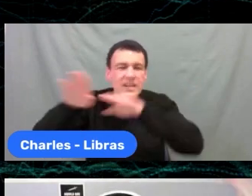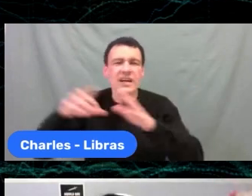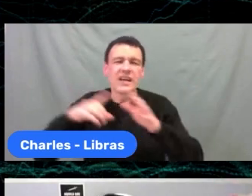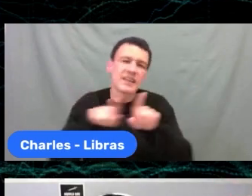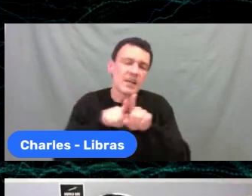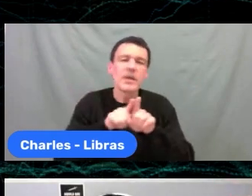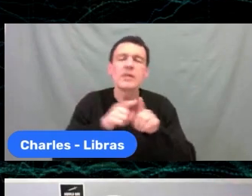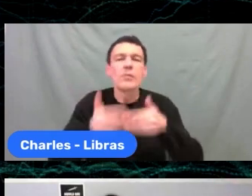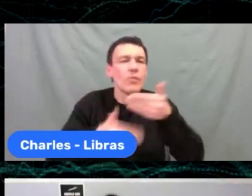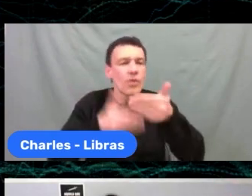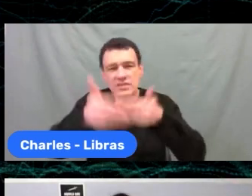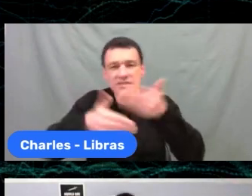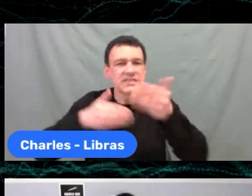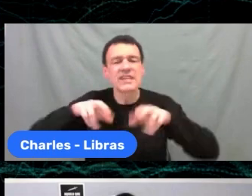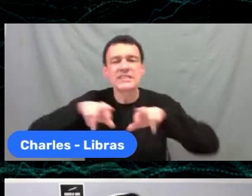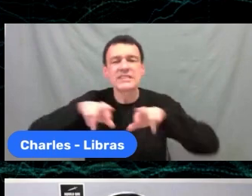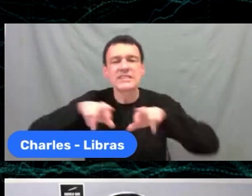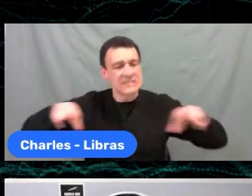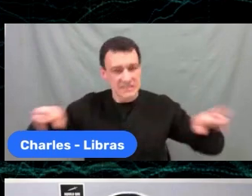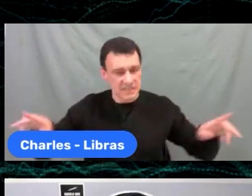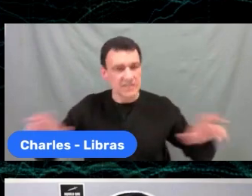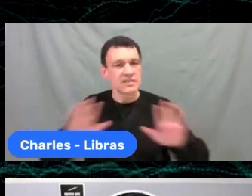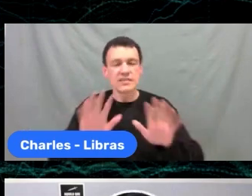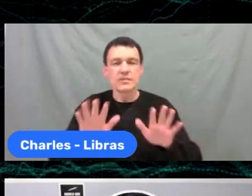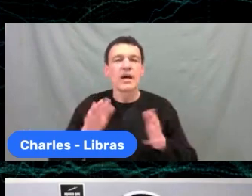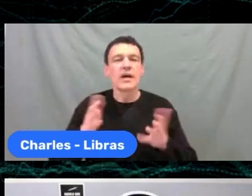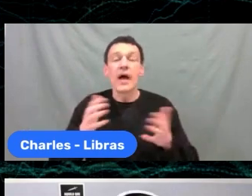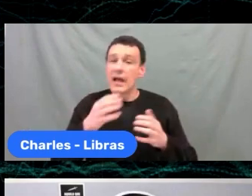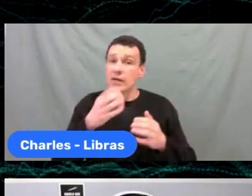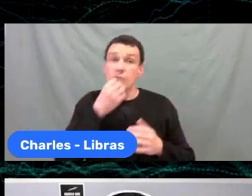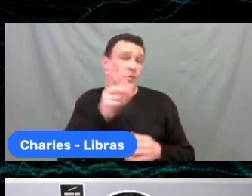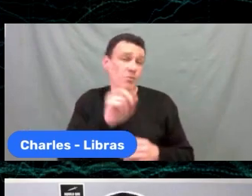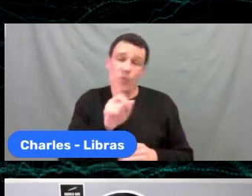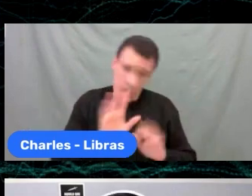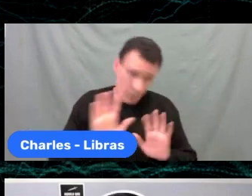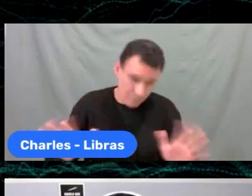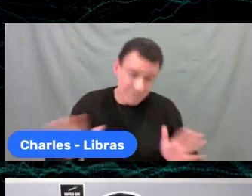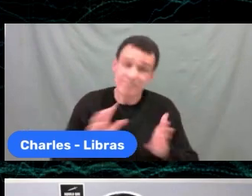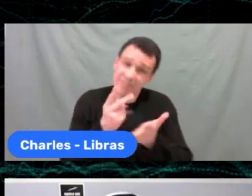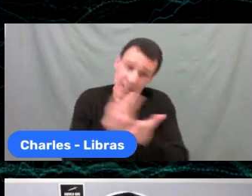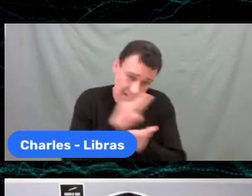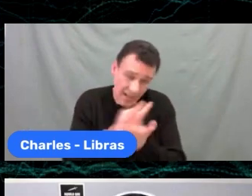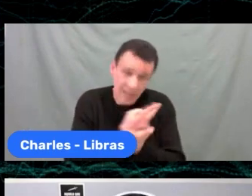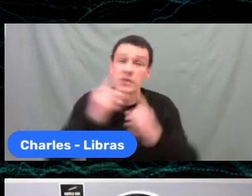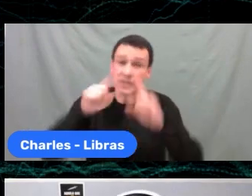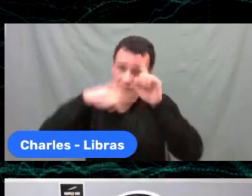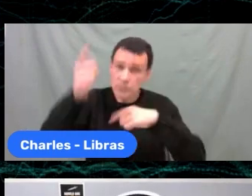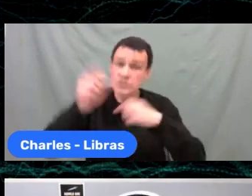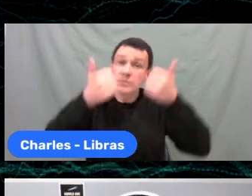topando em 100% de utilização. Isso não é saudável e a gente vai olhar mais para frente como é que vai lidar com isso.